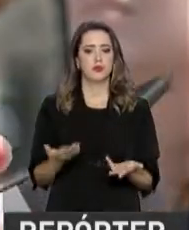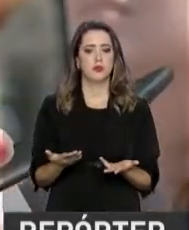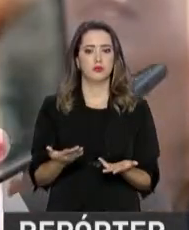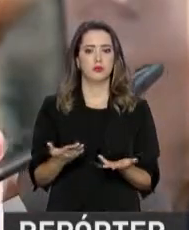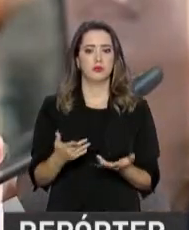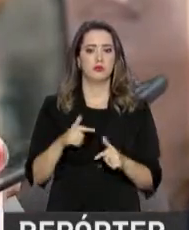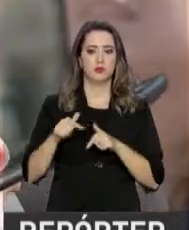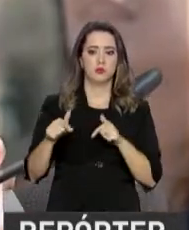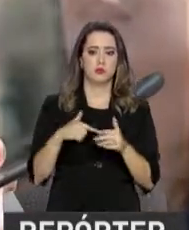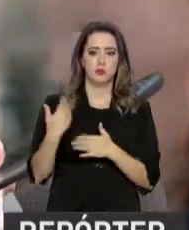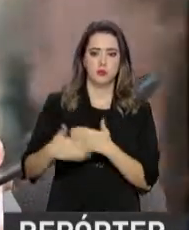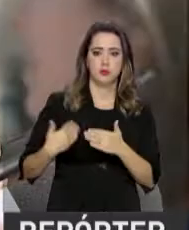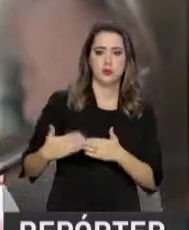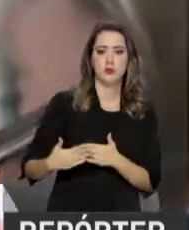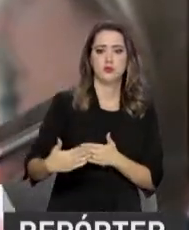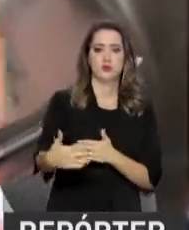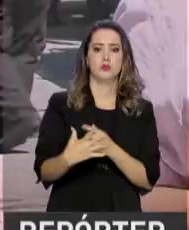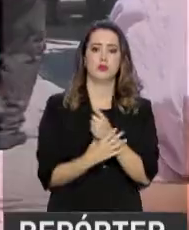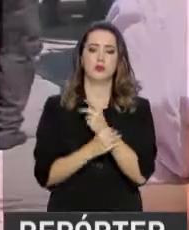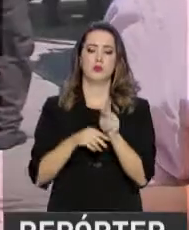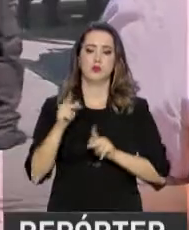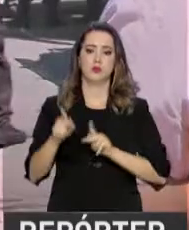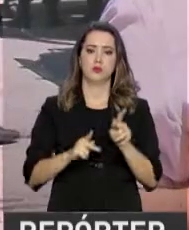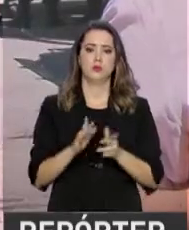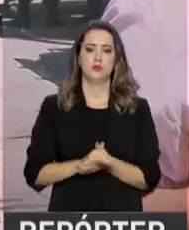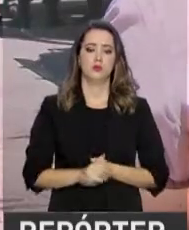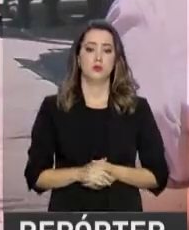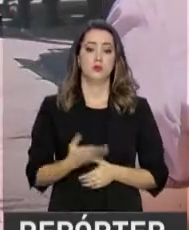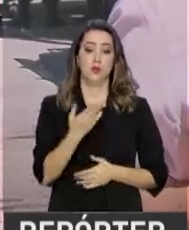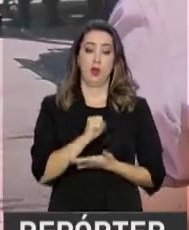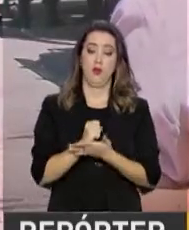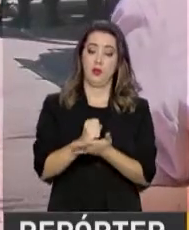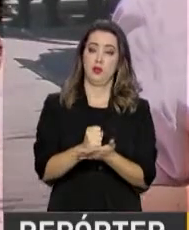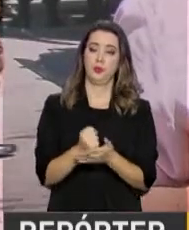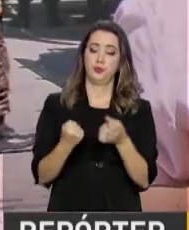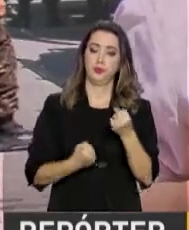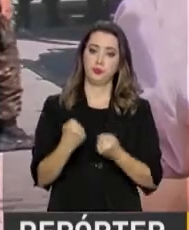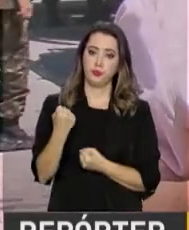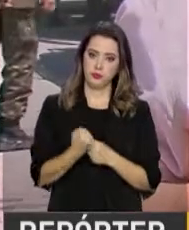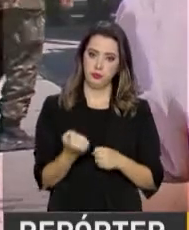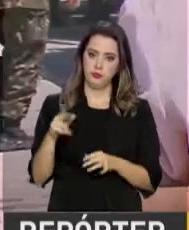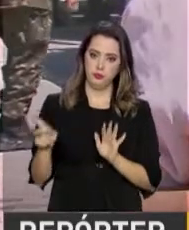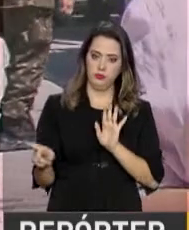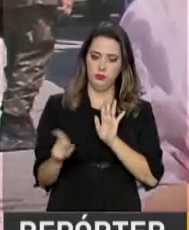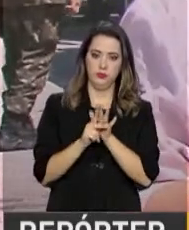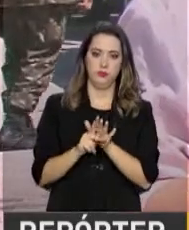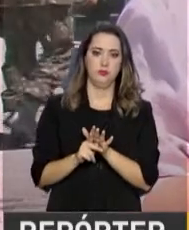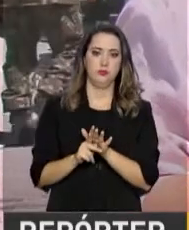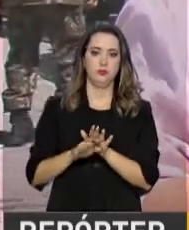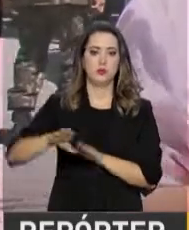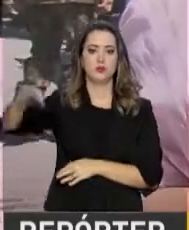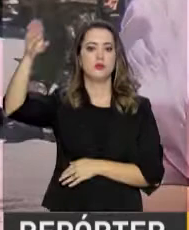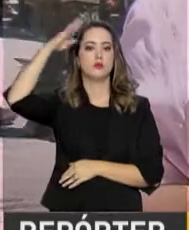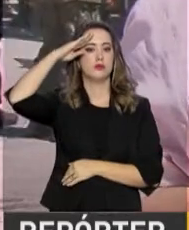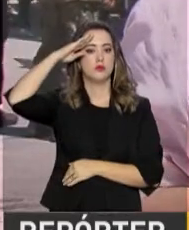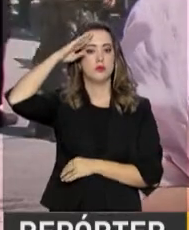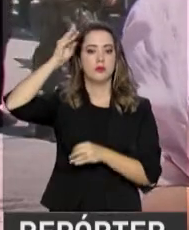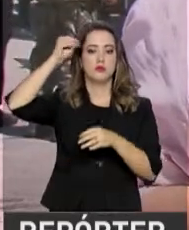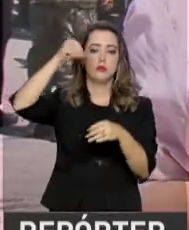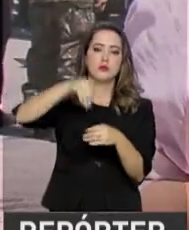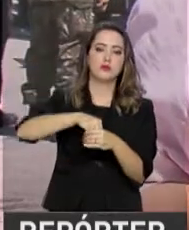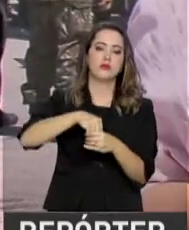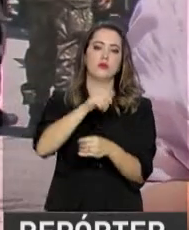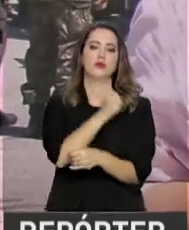os seus trabalhos de de segurança pública a entrega dos blindados faz parte das ações da intervenção federal na segurança pública do rio de